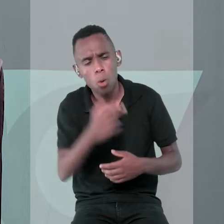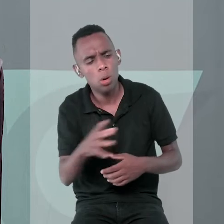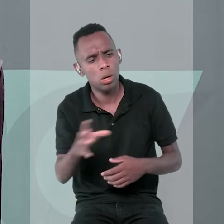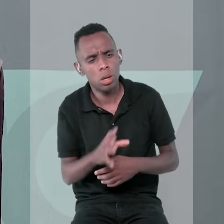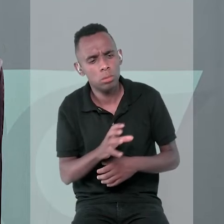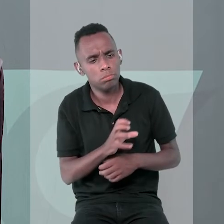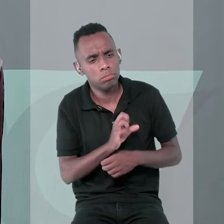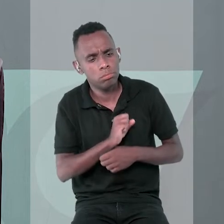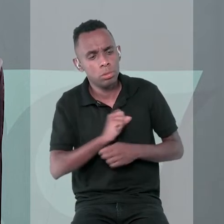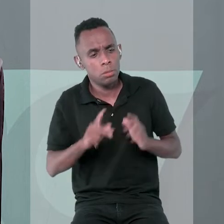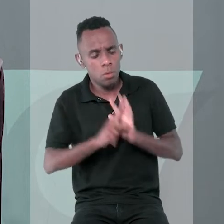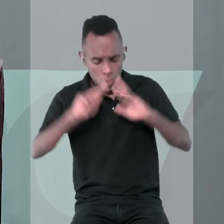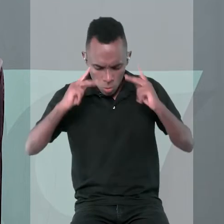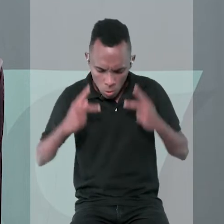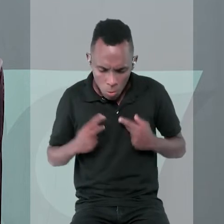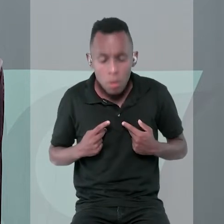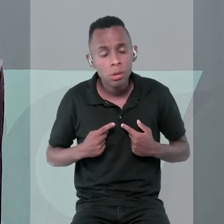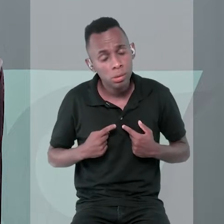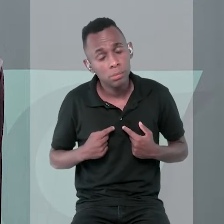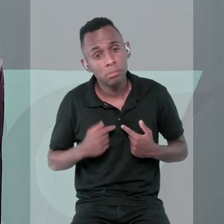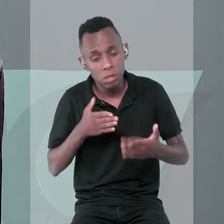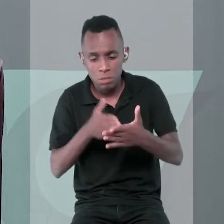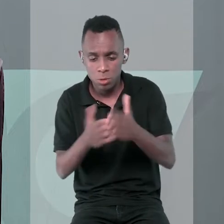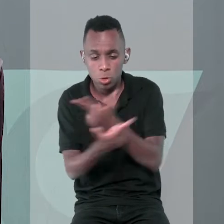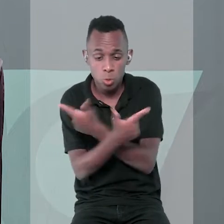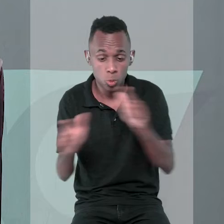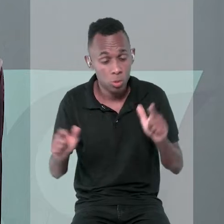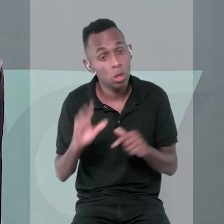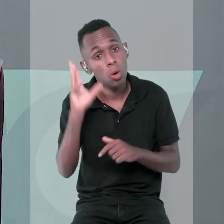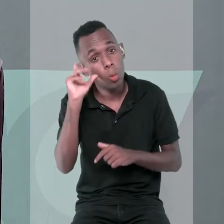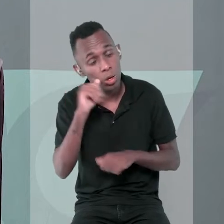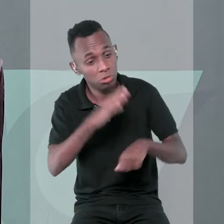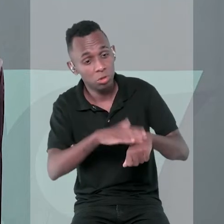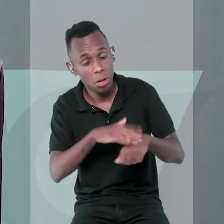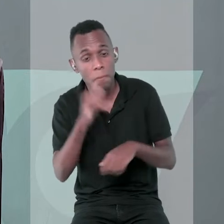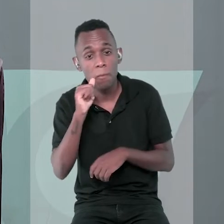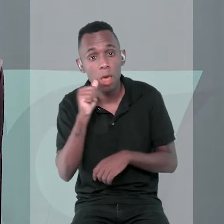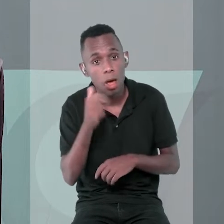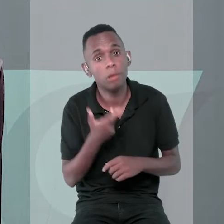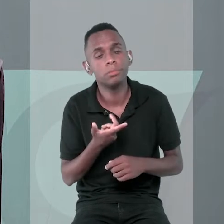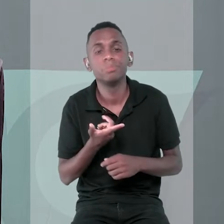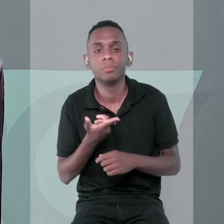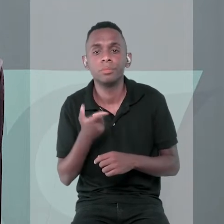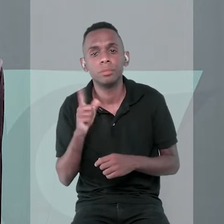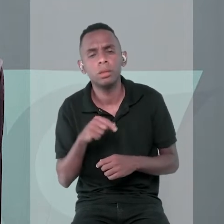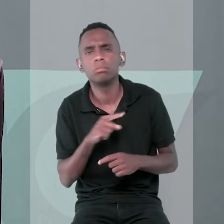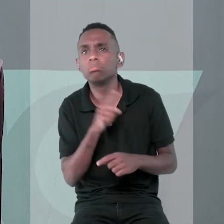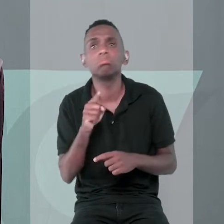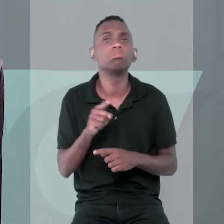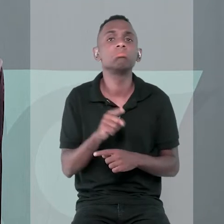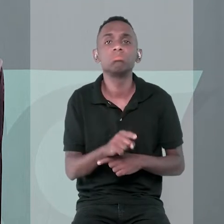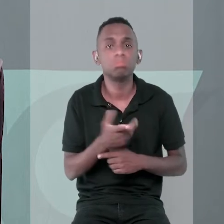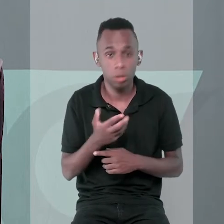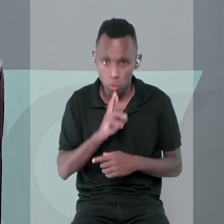paixões humanas que movem todos os obstáculos? Eu acho que ela era uma mulher, né? Eu coloco lá a pergunta,